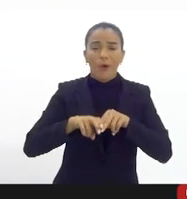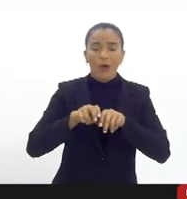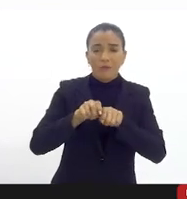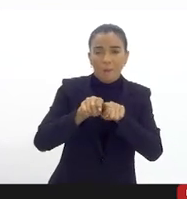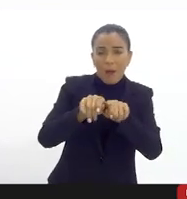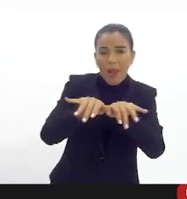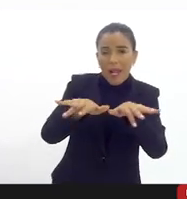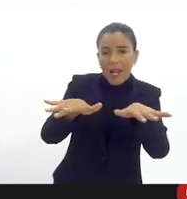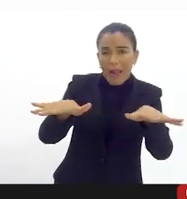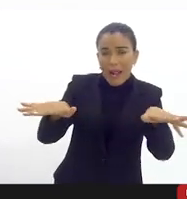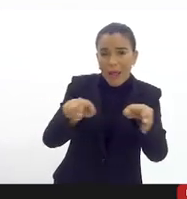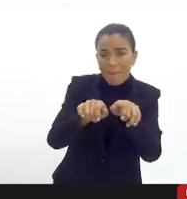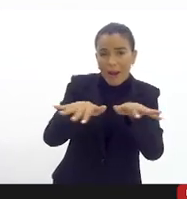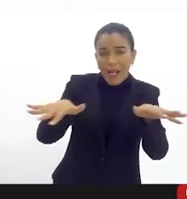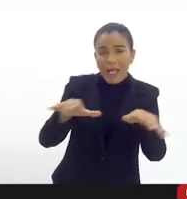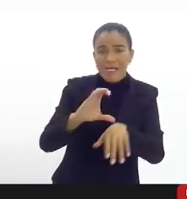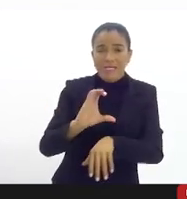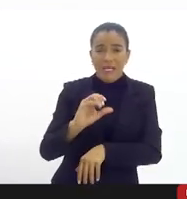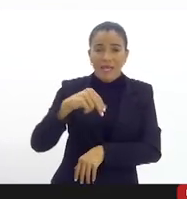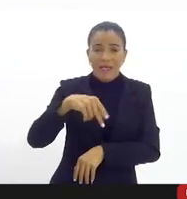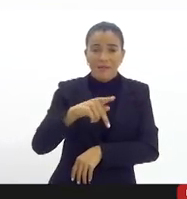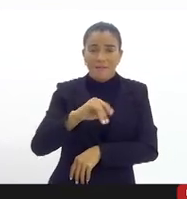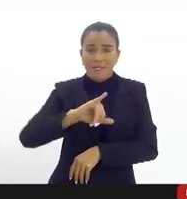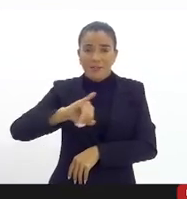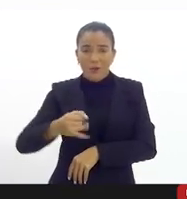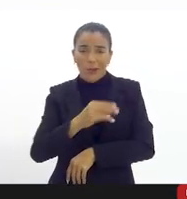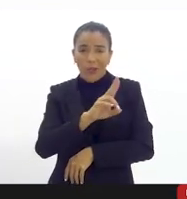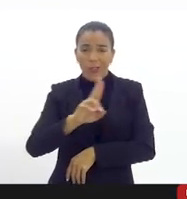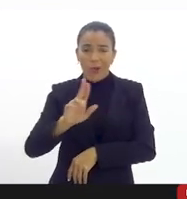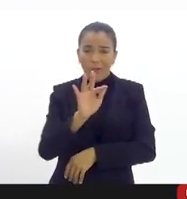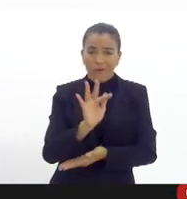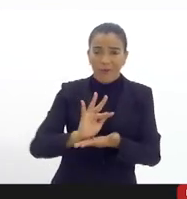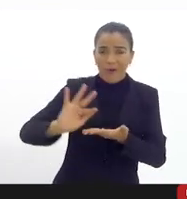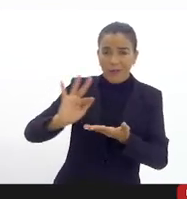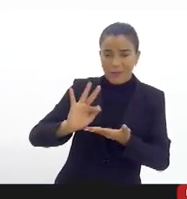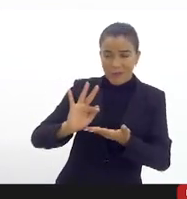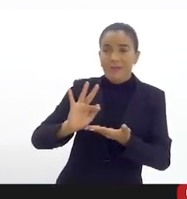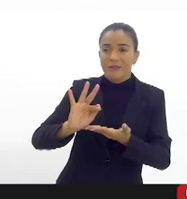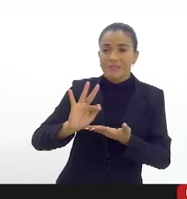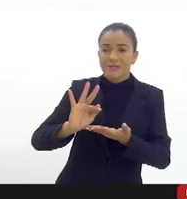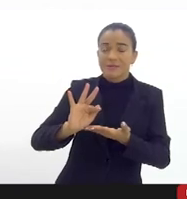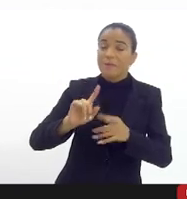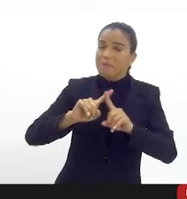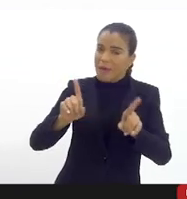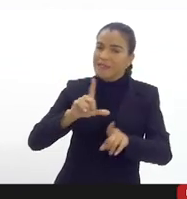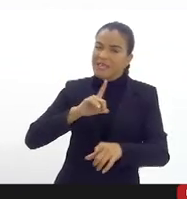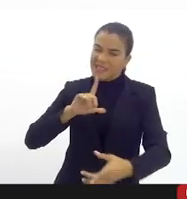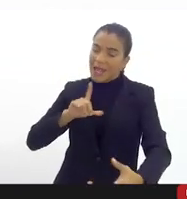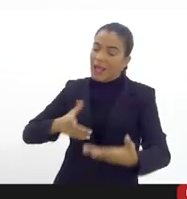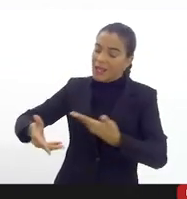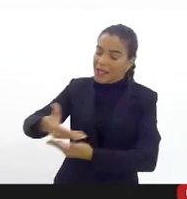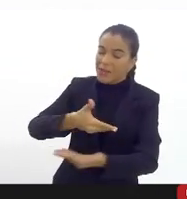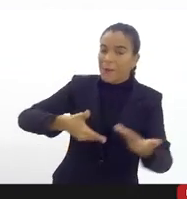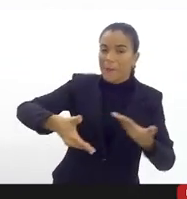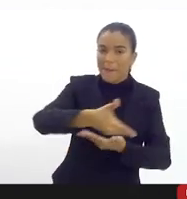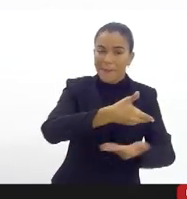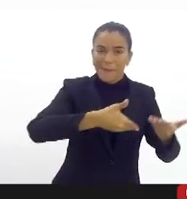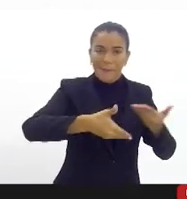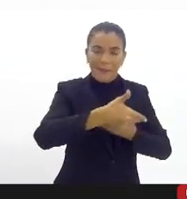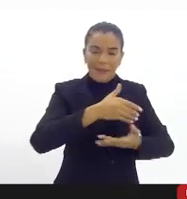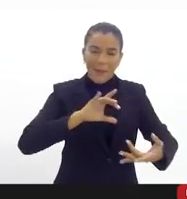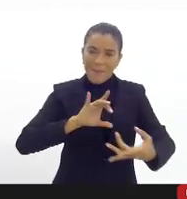distribuição de CNPJ de nomes de faculdades instituições que parecem isoladas mas que elas compartilham né